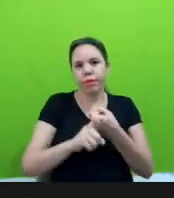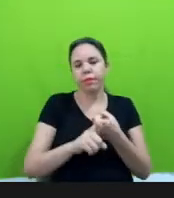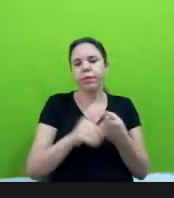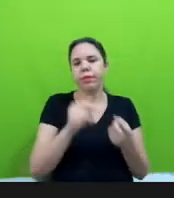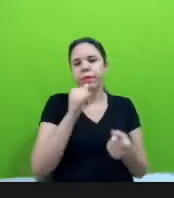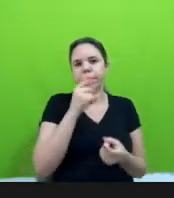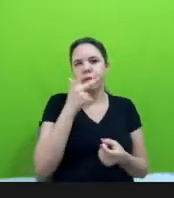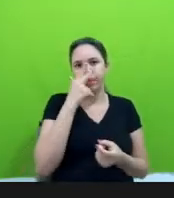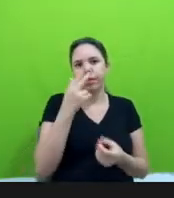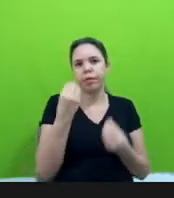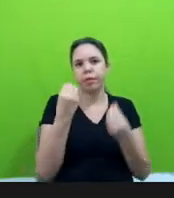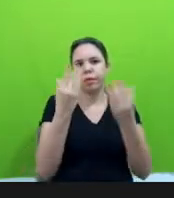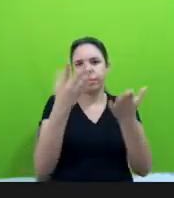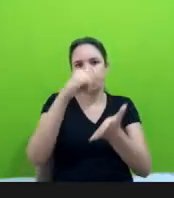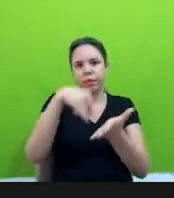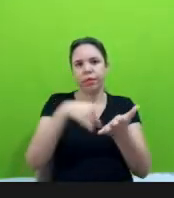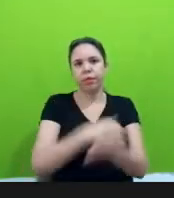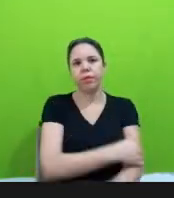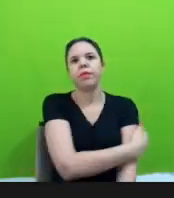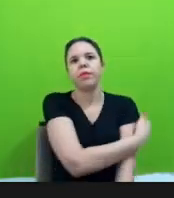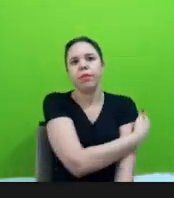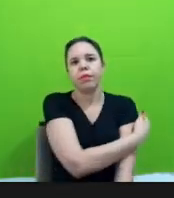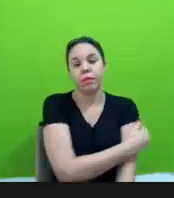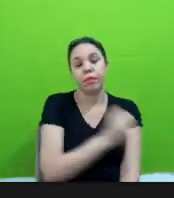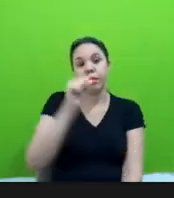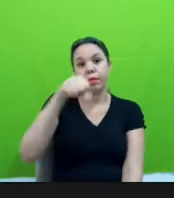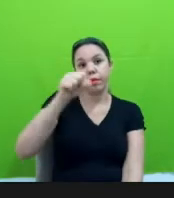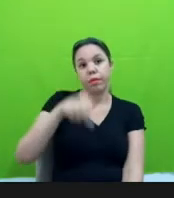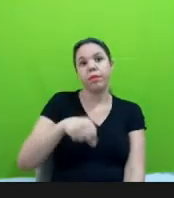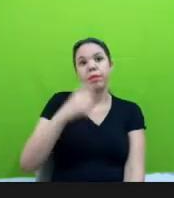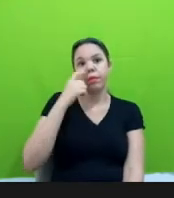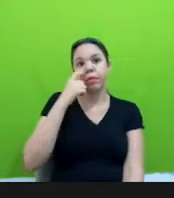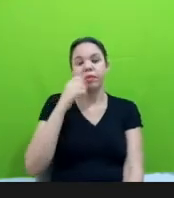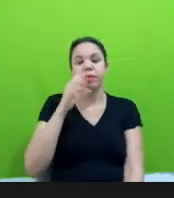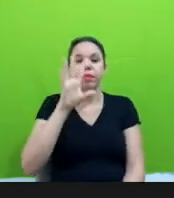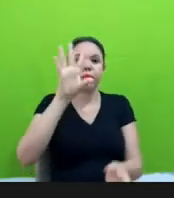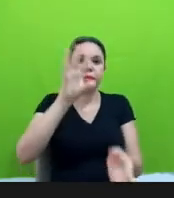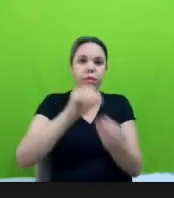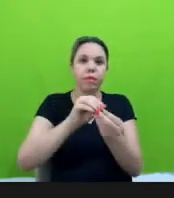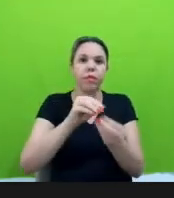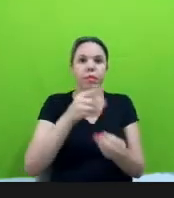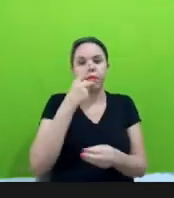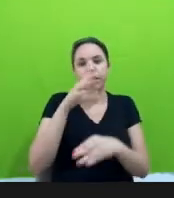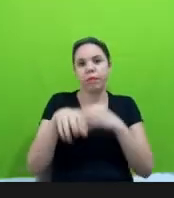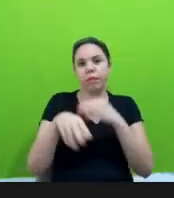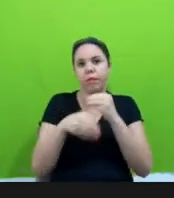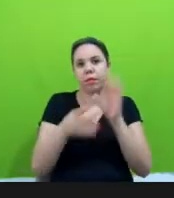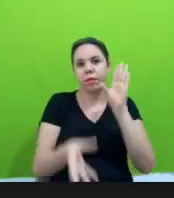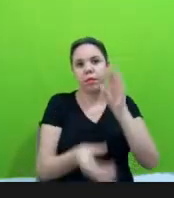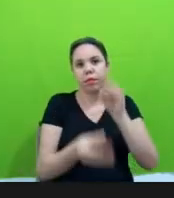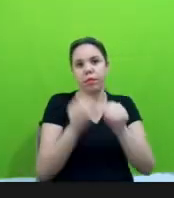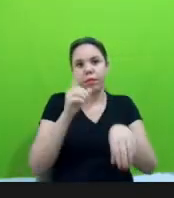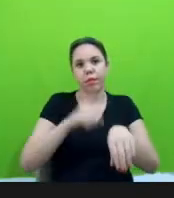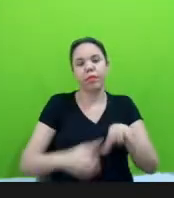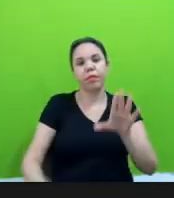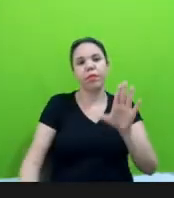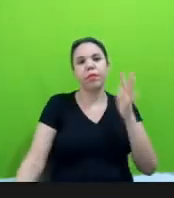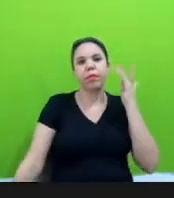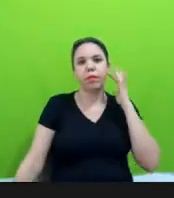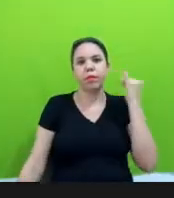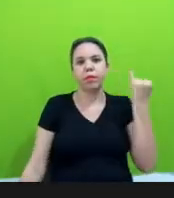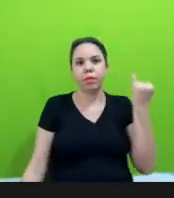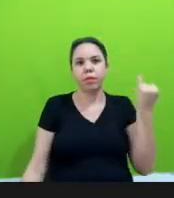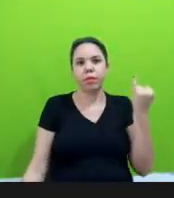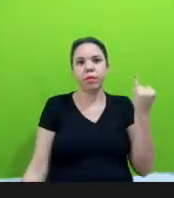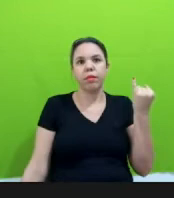de entrega de documentos, né? E por outro lado, só para complementar, Kati, também não me alongando para não roubar o tempo, eu acho que é importante também que, assim, quando a